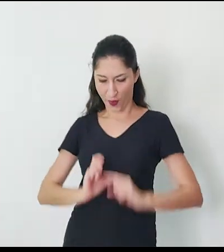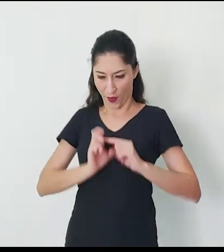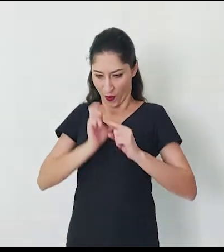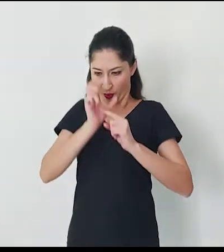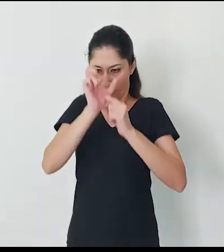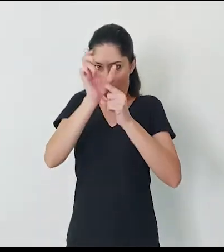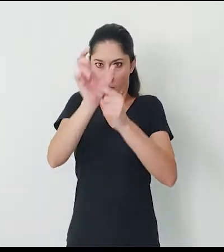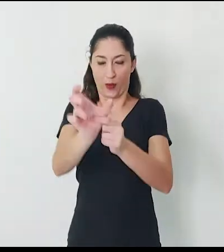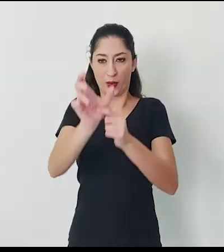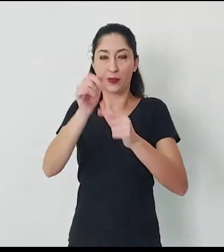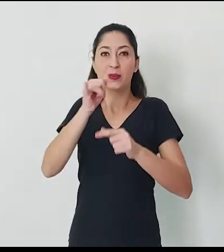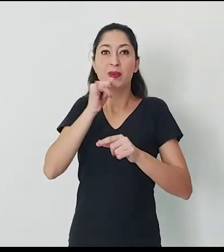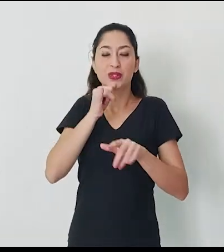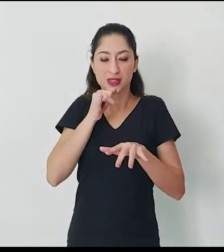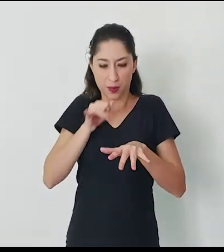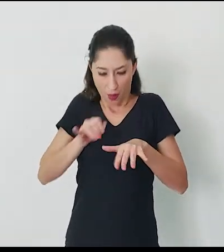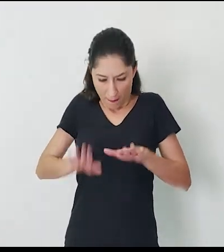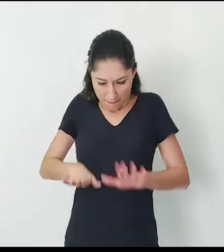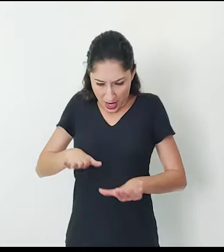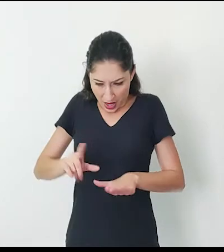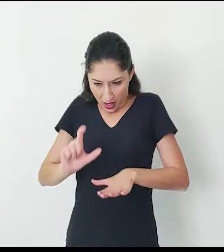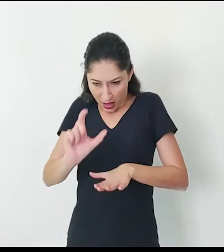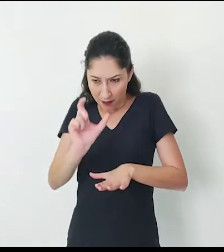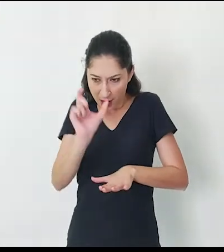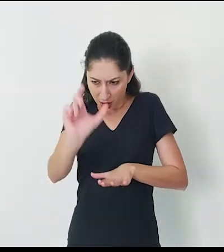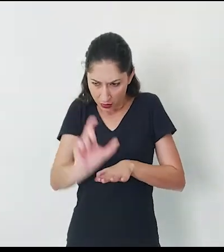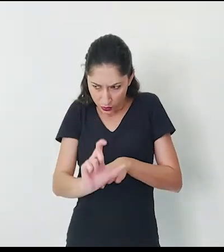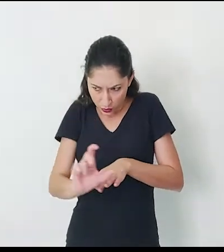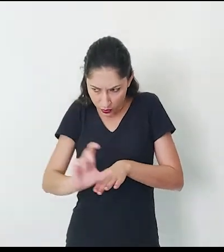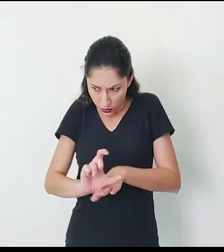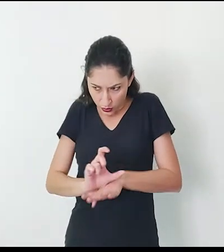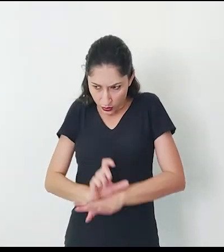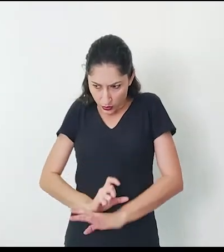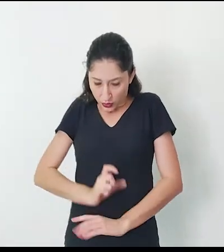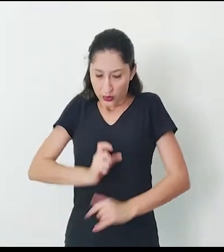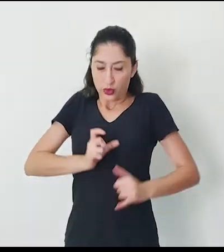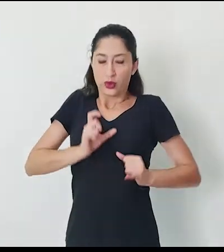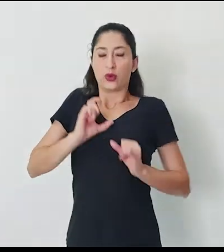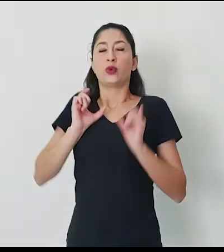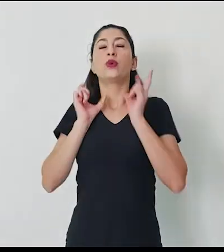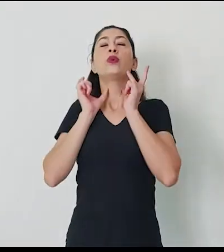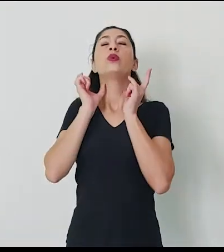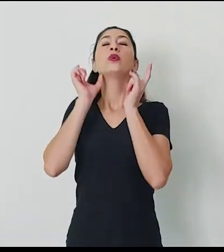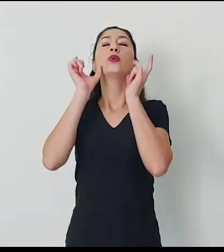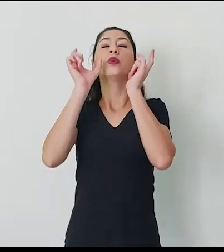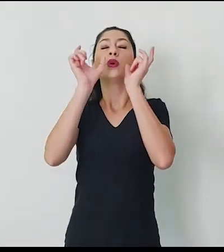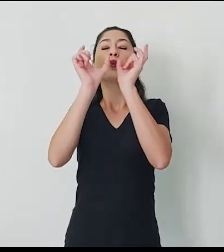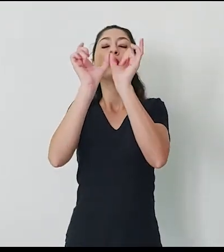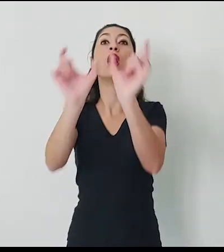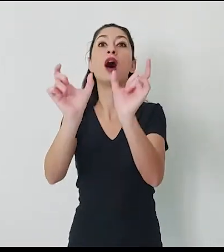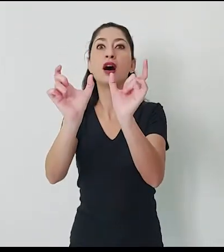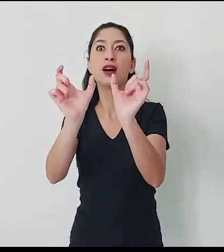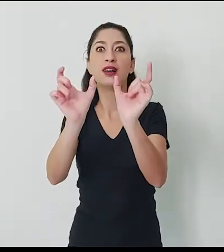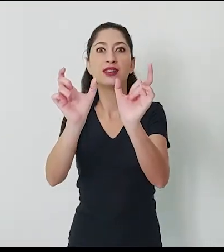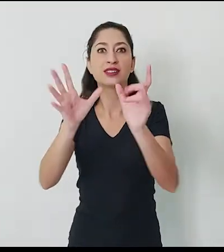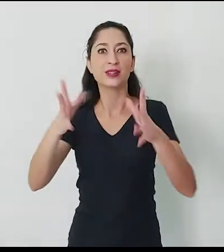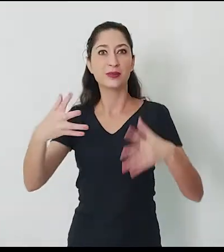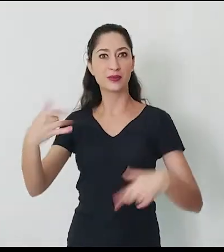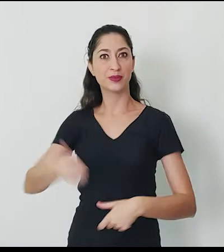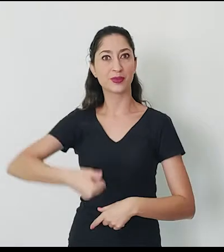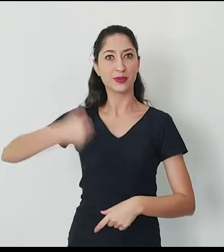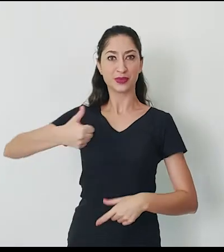conceito, dessa visão. Que, por exemplo, a palavra, ela passa lá do seu pé, ela vem caminhando pelo seu corpo e chega na sua